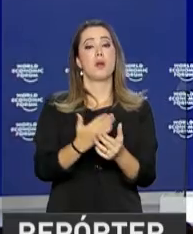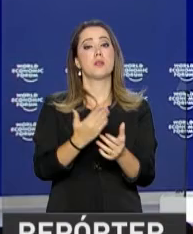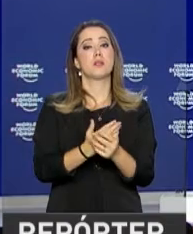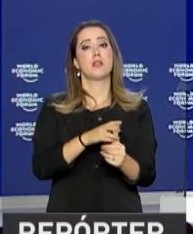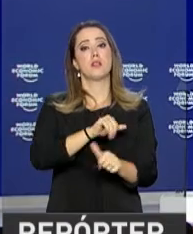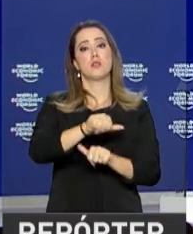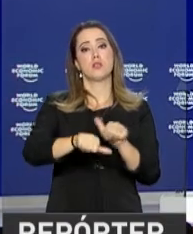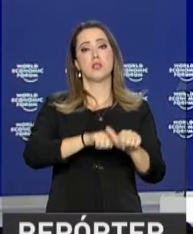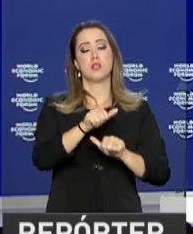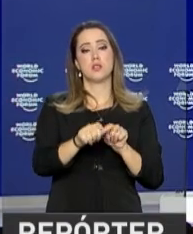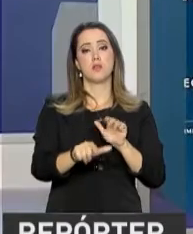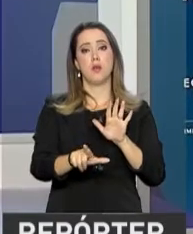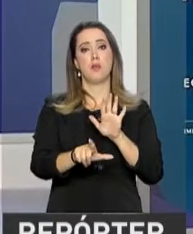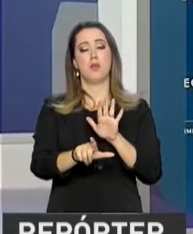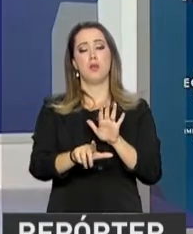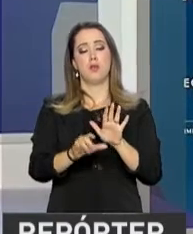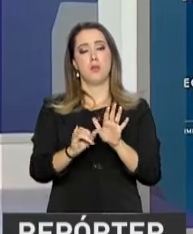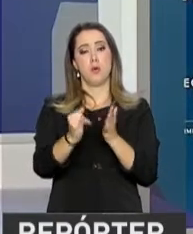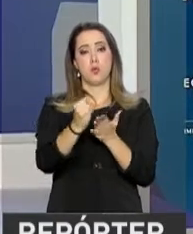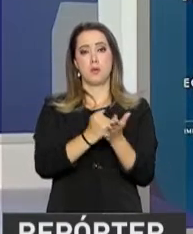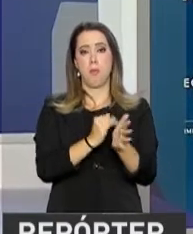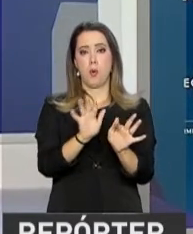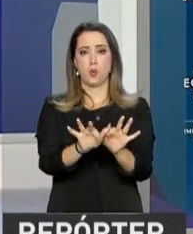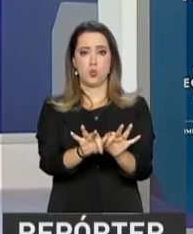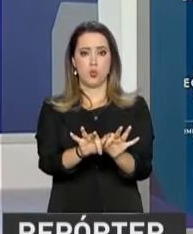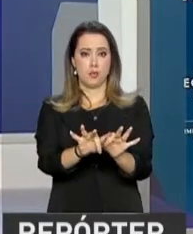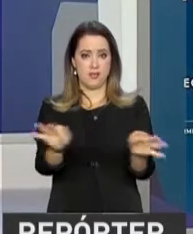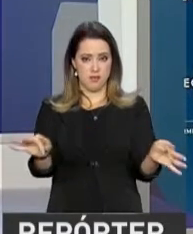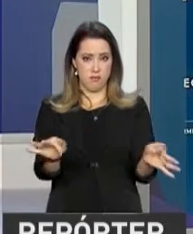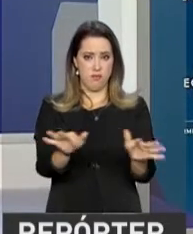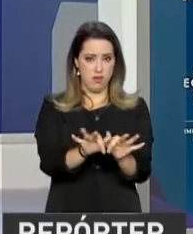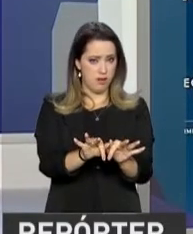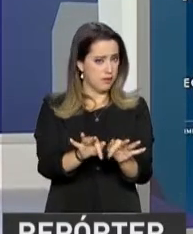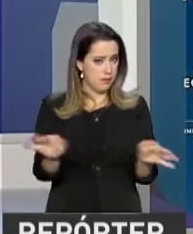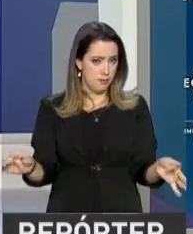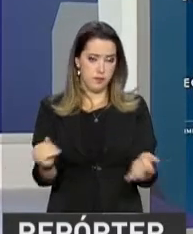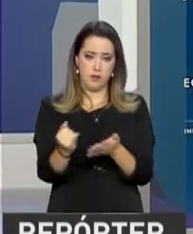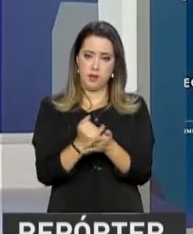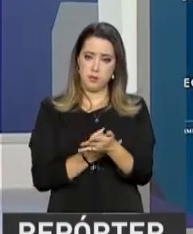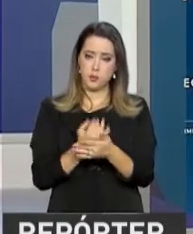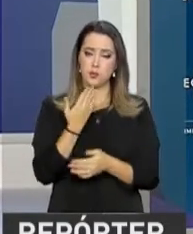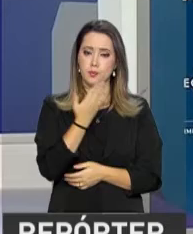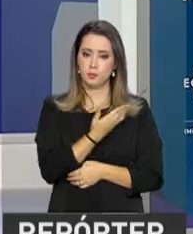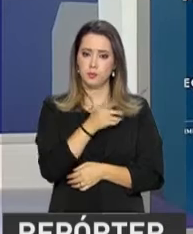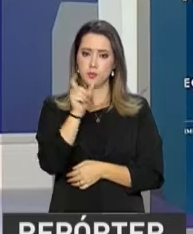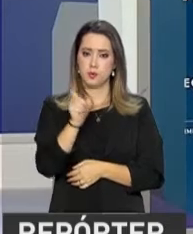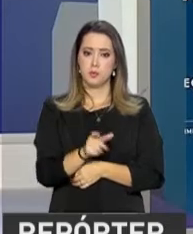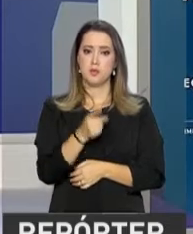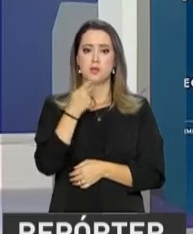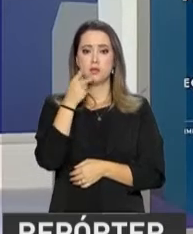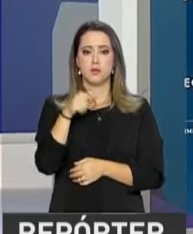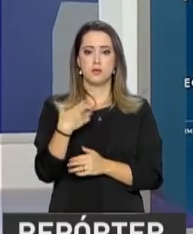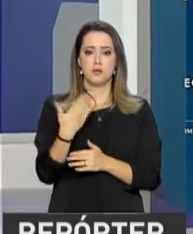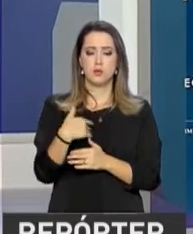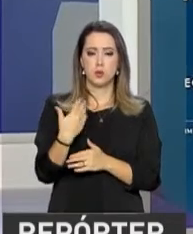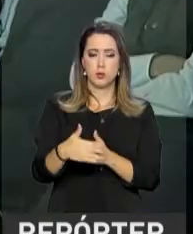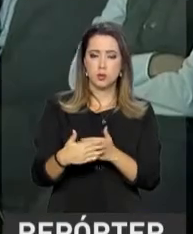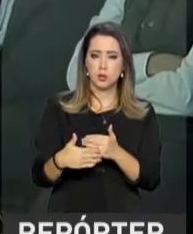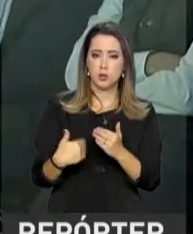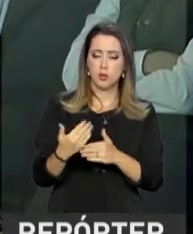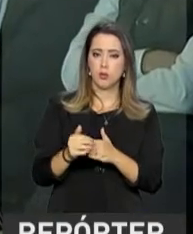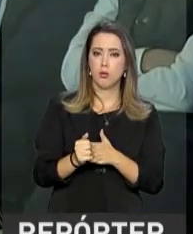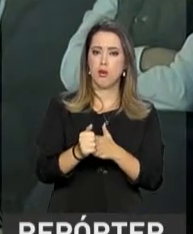nosso sistema tributário o fundador e presidente do fórum econômico mundial klaus schwab que conduziu a sessão